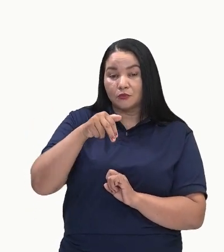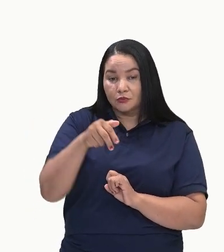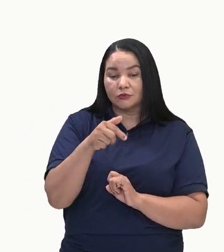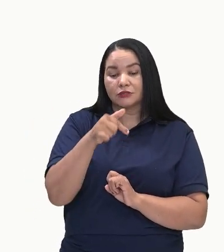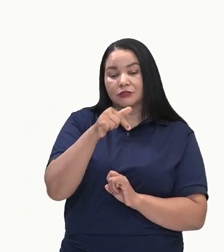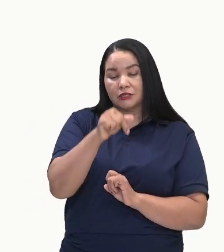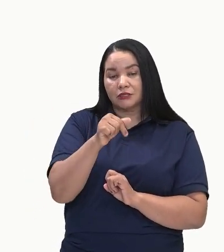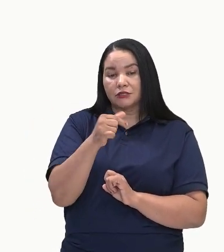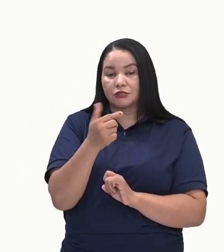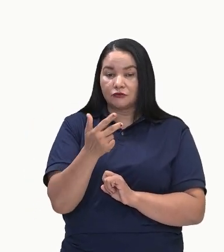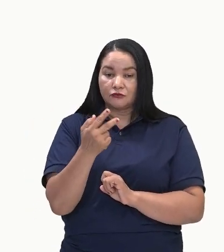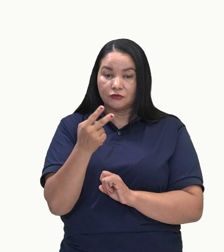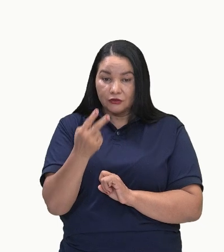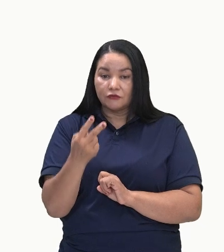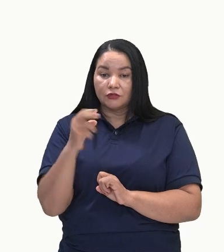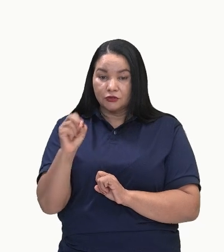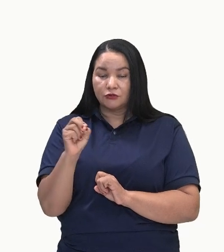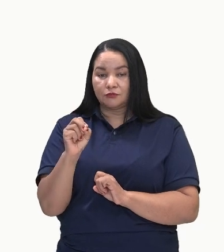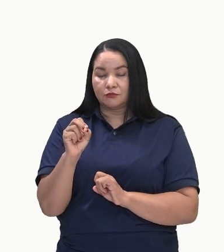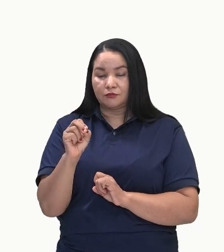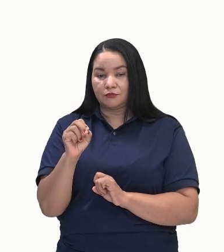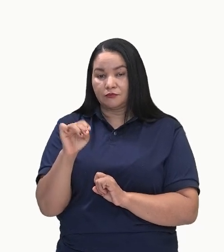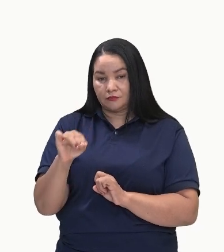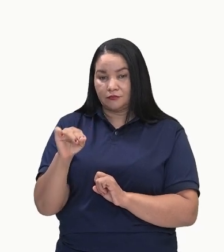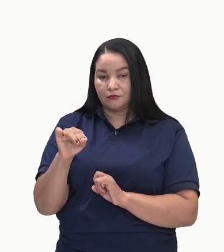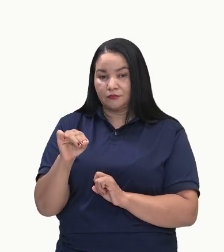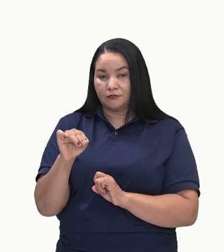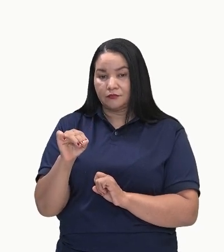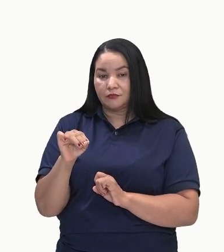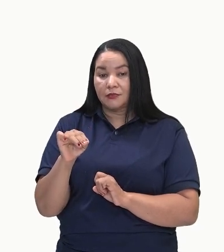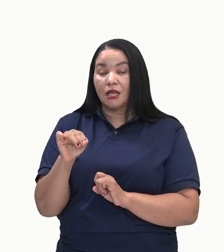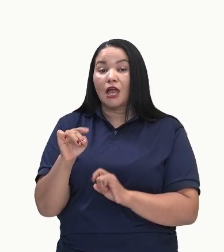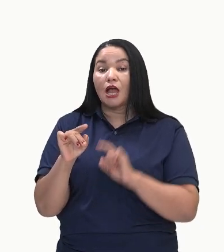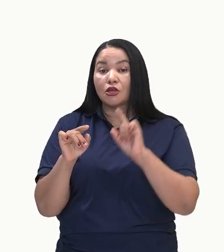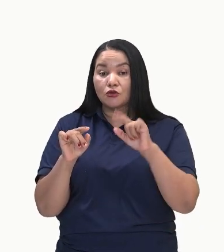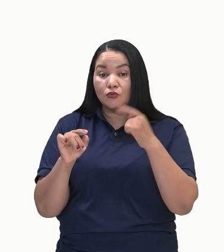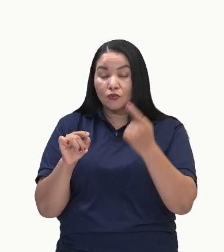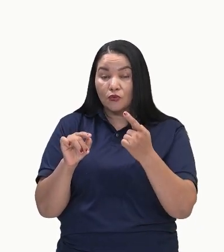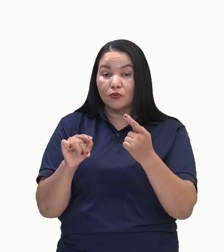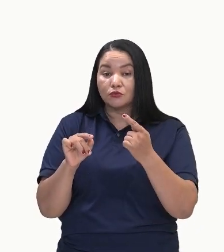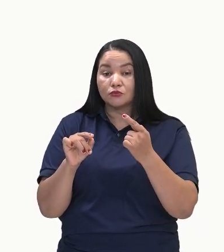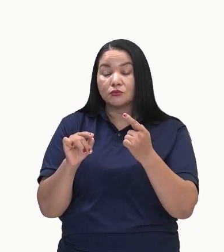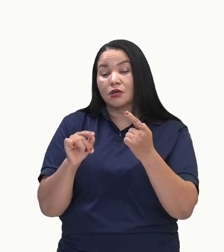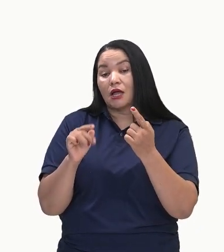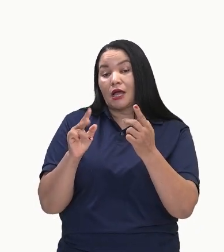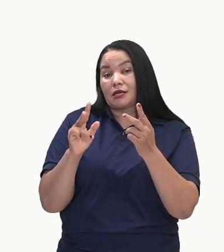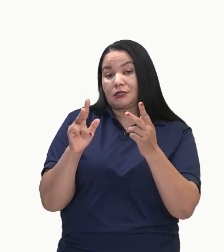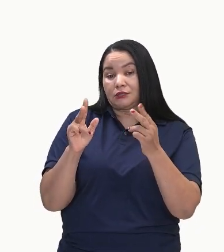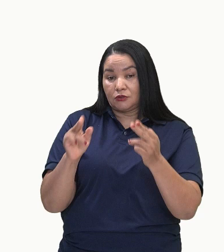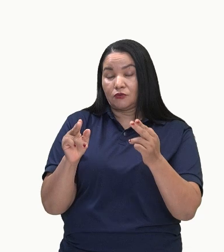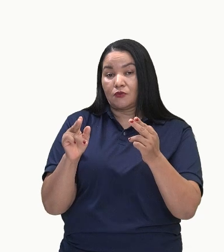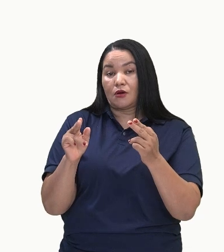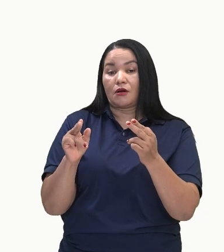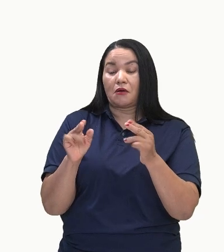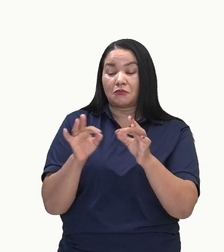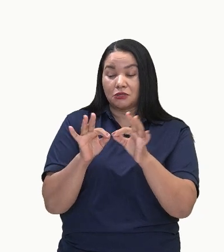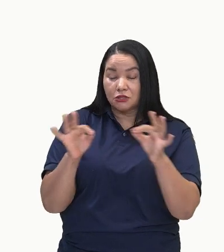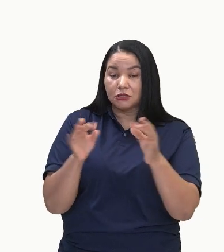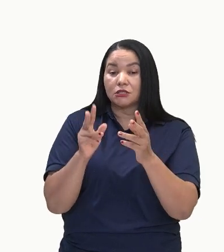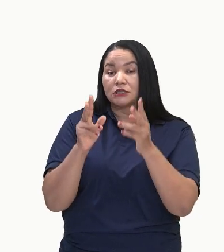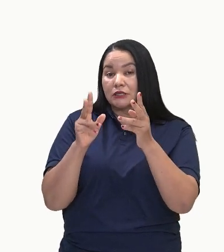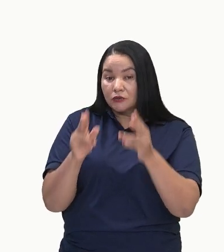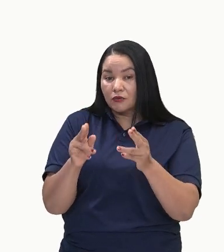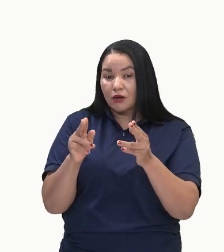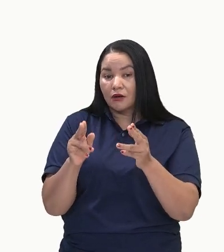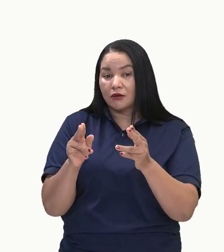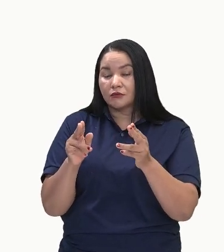720 metros, certo? Esse atleta aqui, ó. Para que esse atleta que está aqui caminhe a mesma quantidade, a mesma distância do